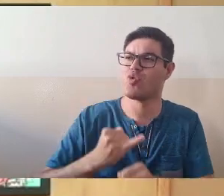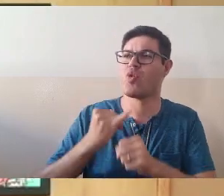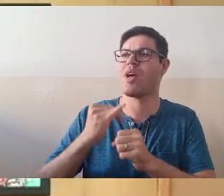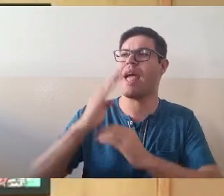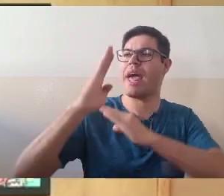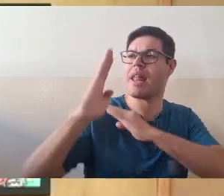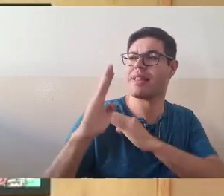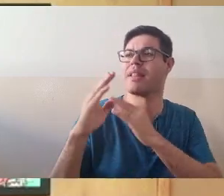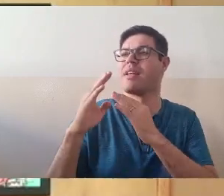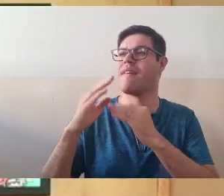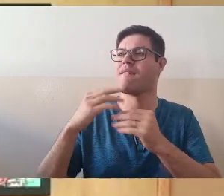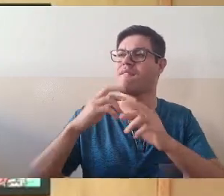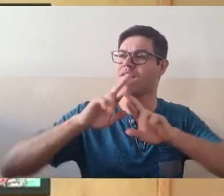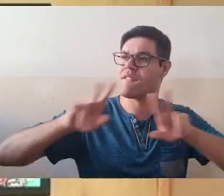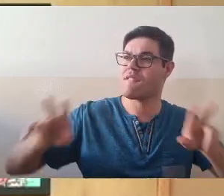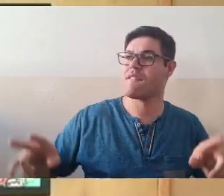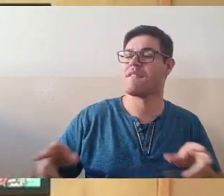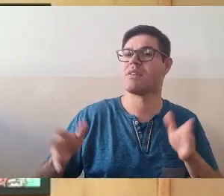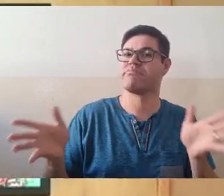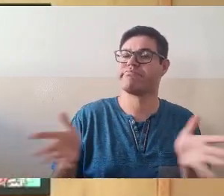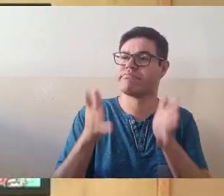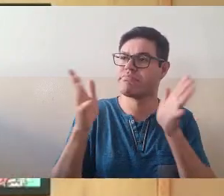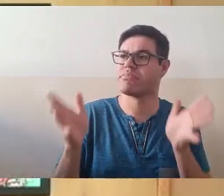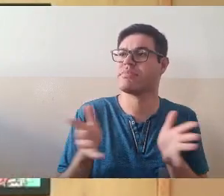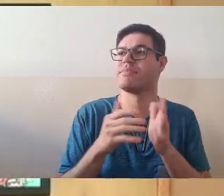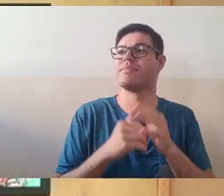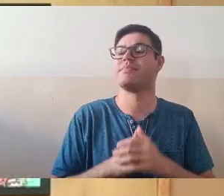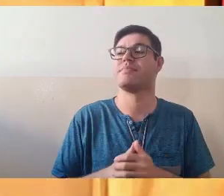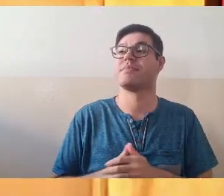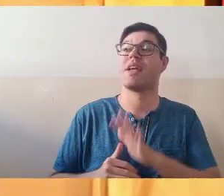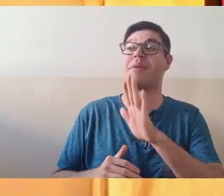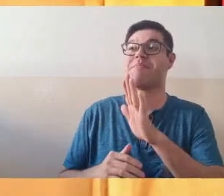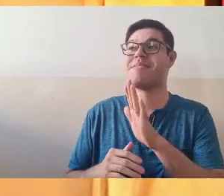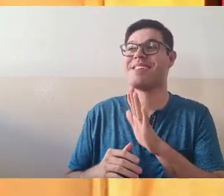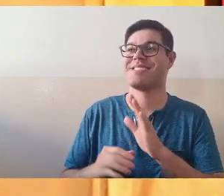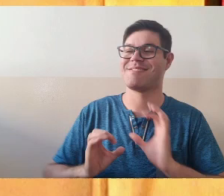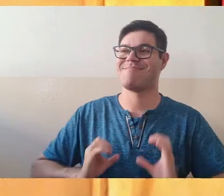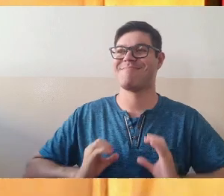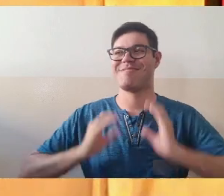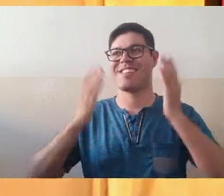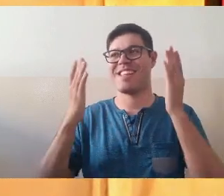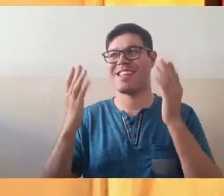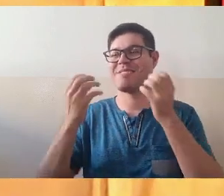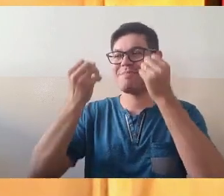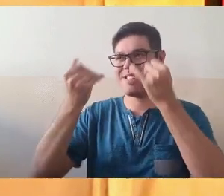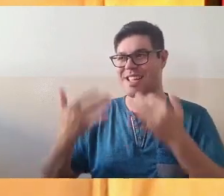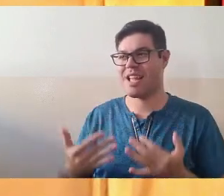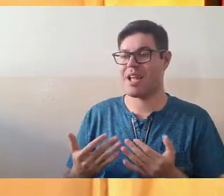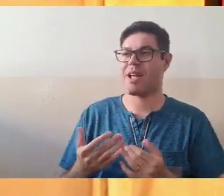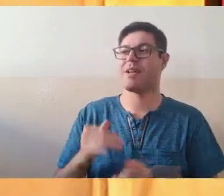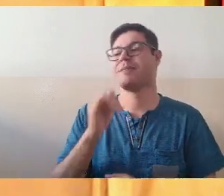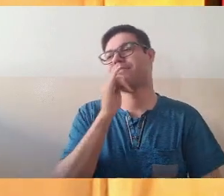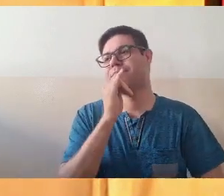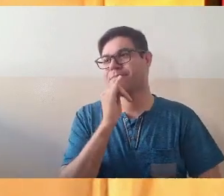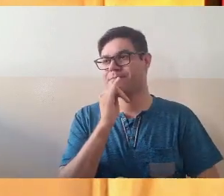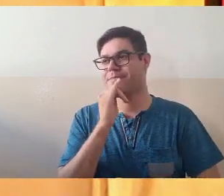é isso aí. Isso incentiva muito. Bom, Fredo, agora vamos falar das festas, né, dos eventos. Por exemplo,